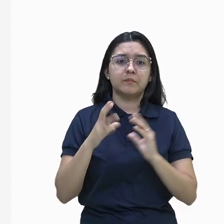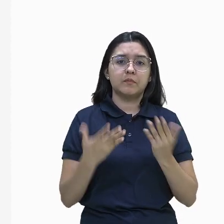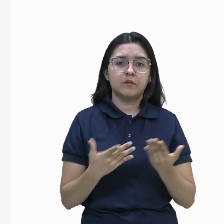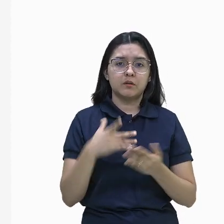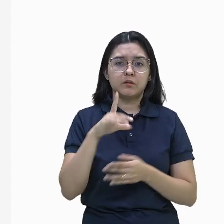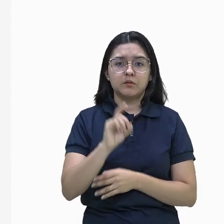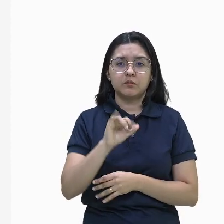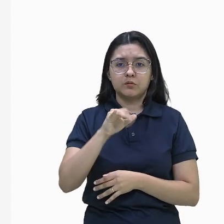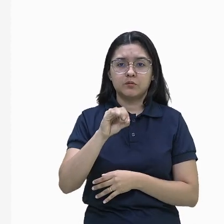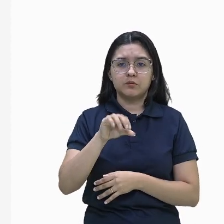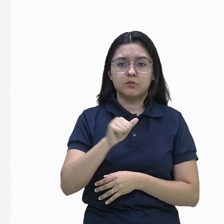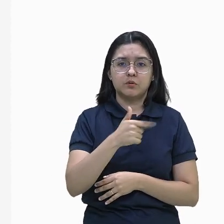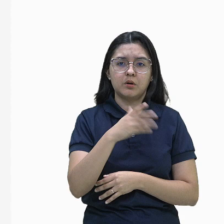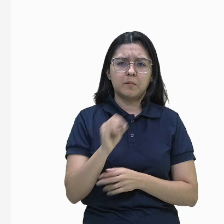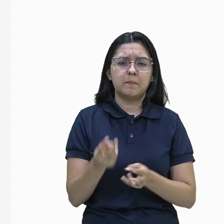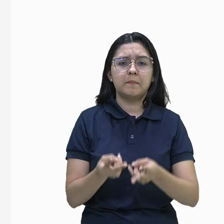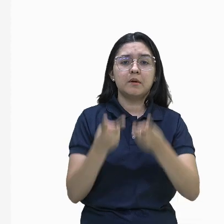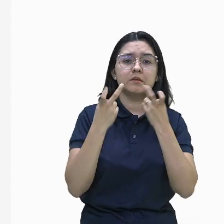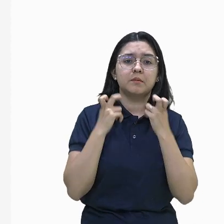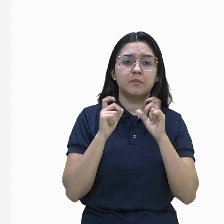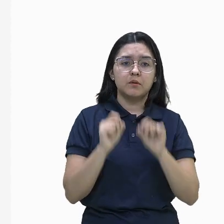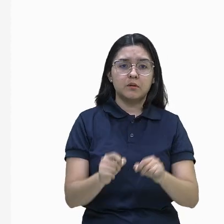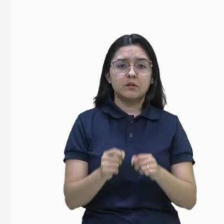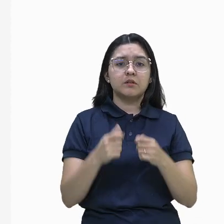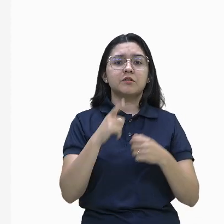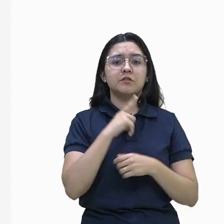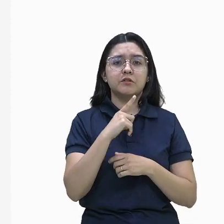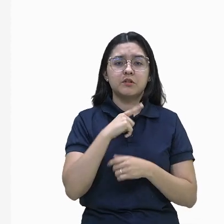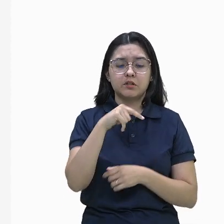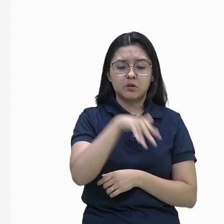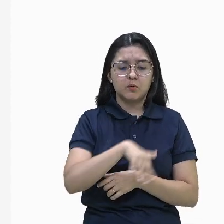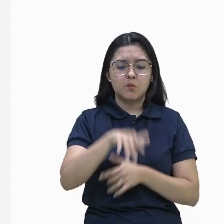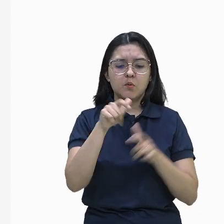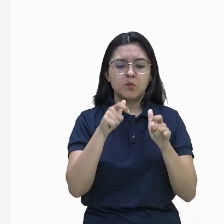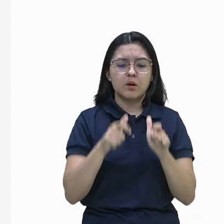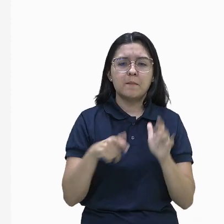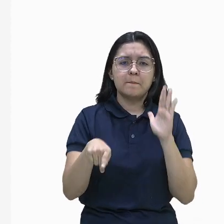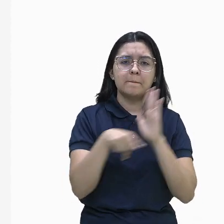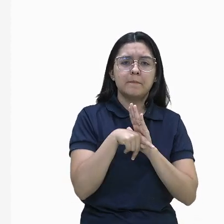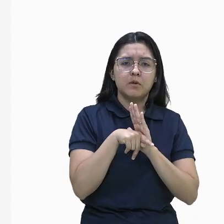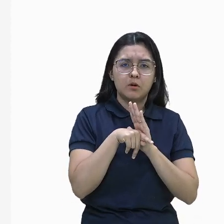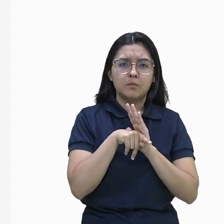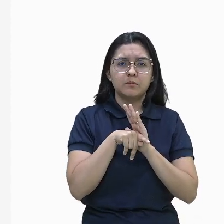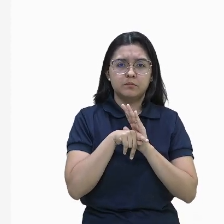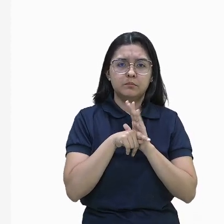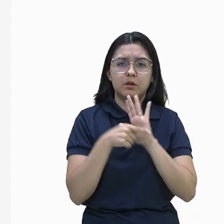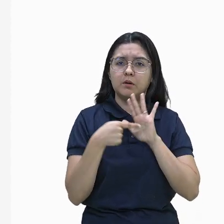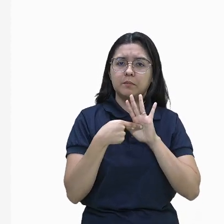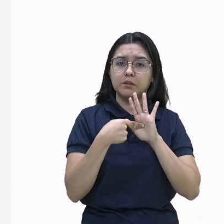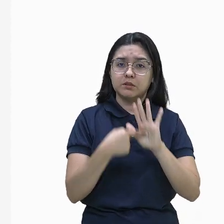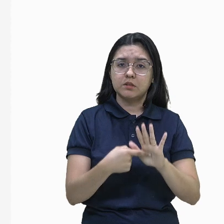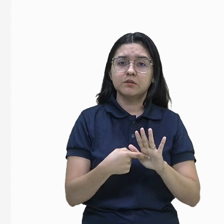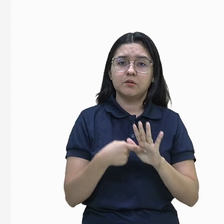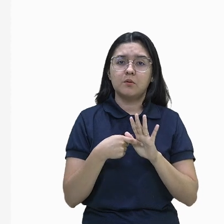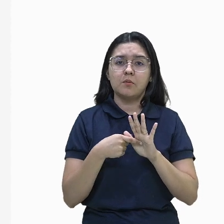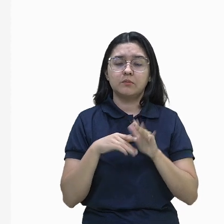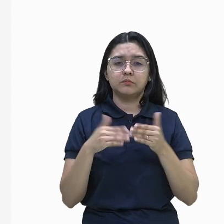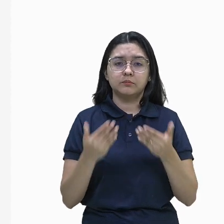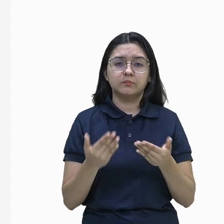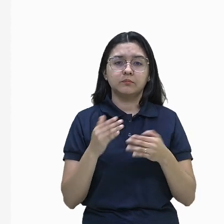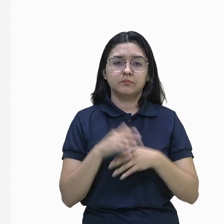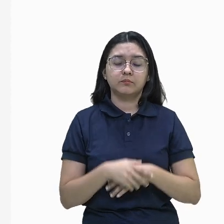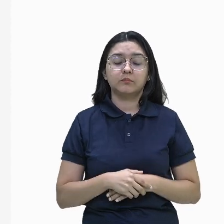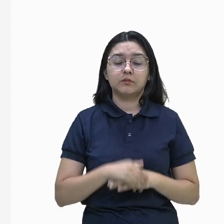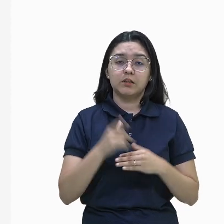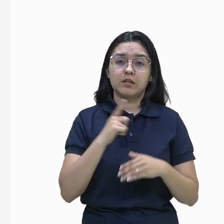João VI percebeu que ele tinha que ter espaços adequados para essas apresentações que vinham